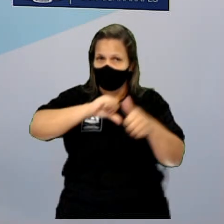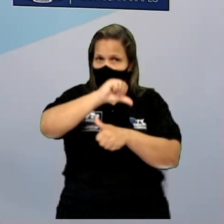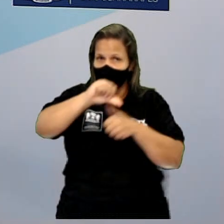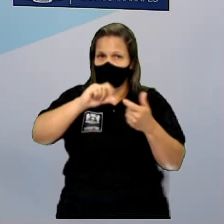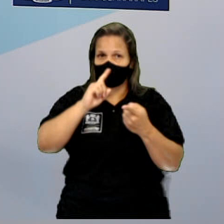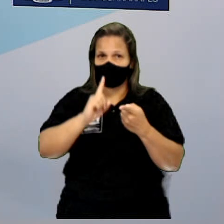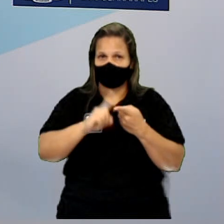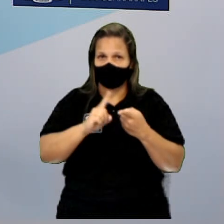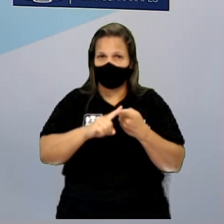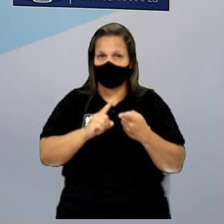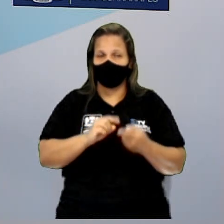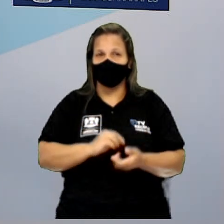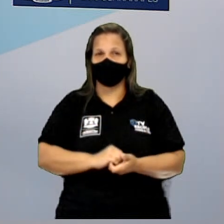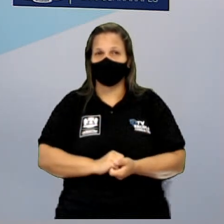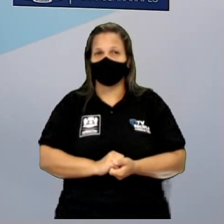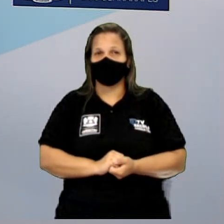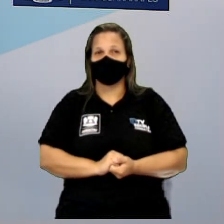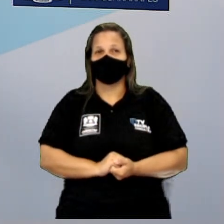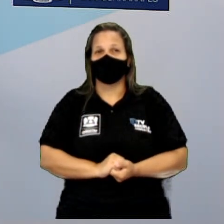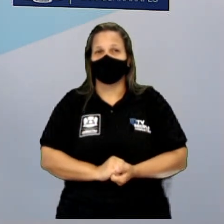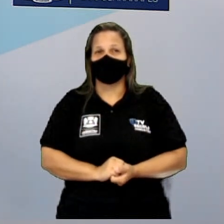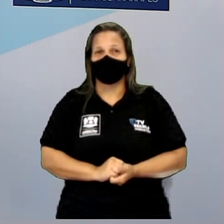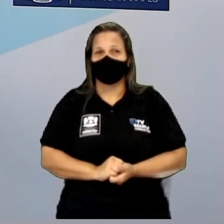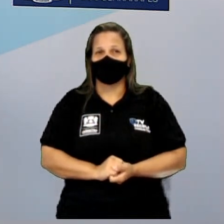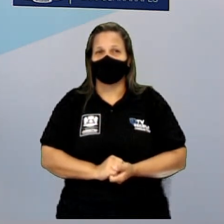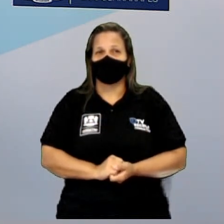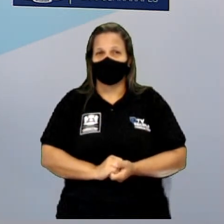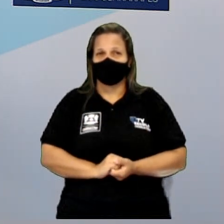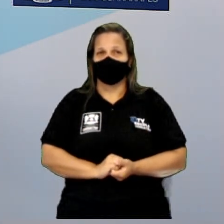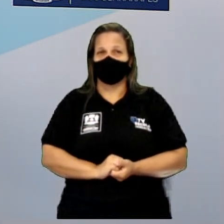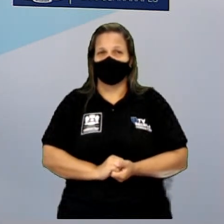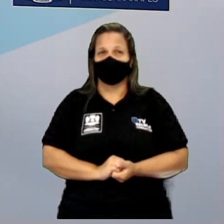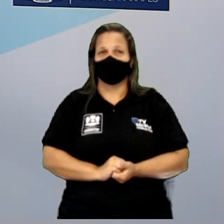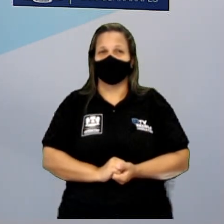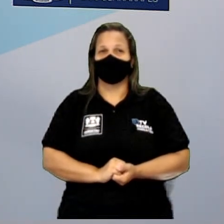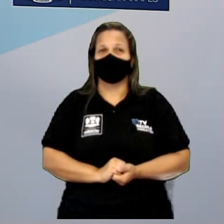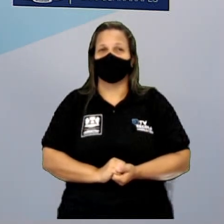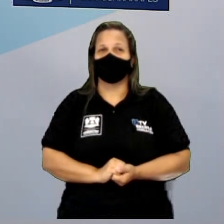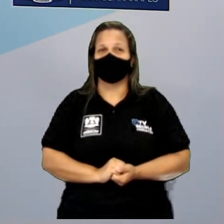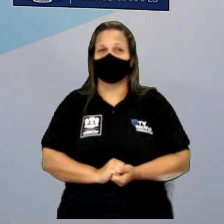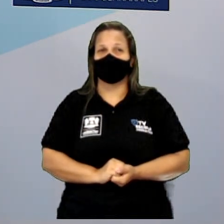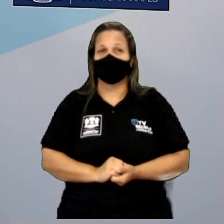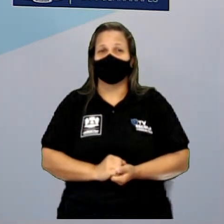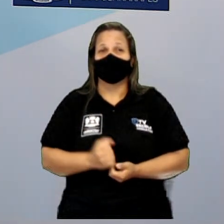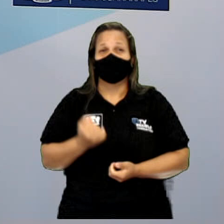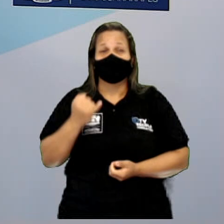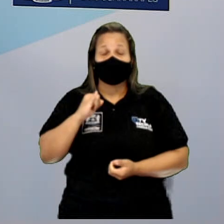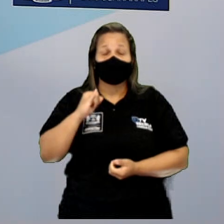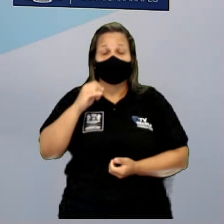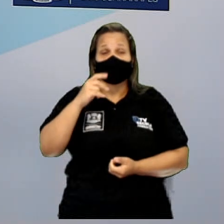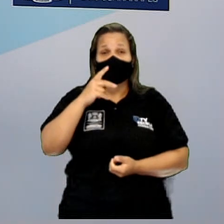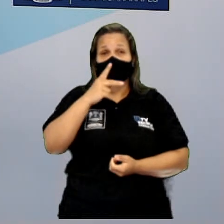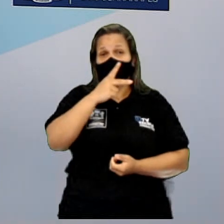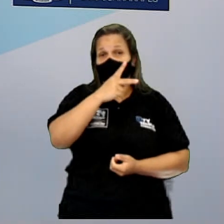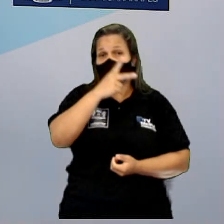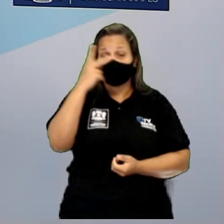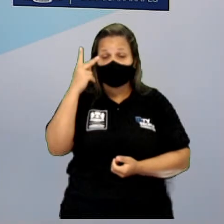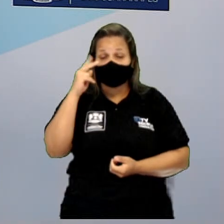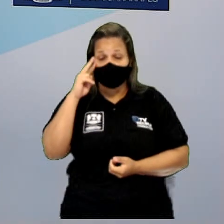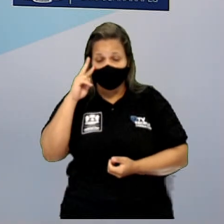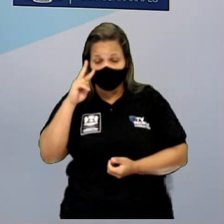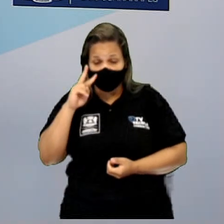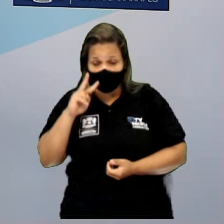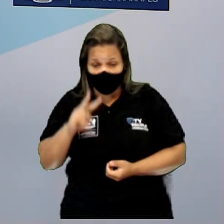ser os raios refratados. E também uma parte deles vai ser refletida. Então, se a pessoa mira no que ela está